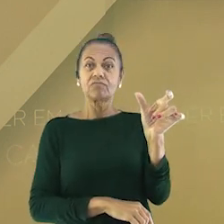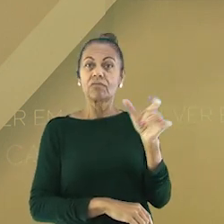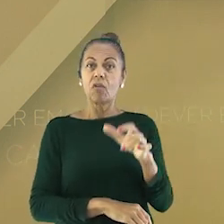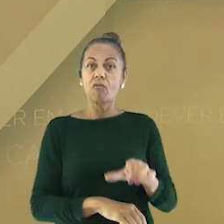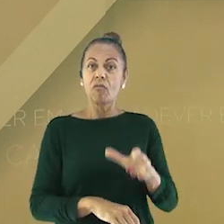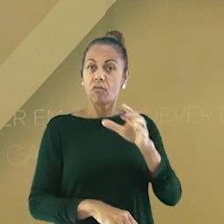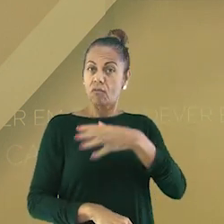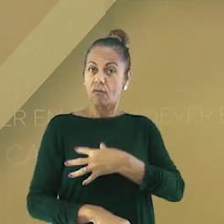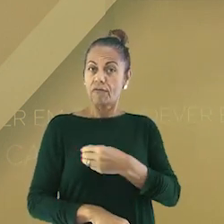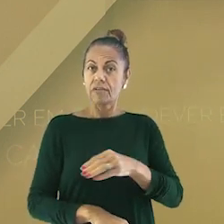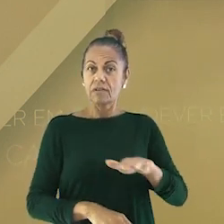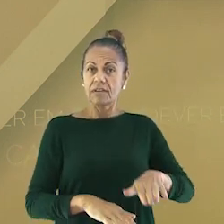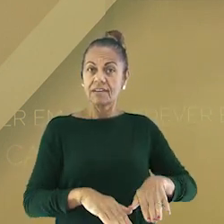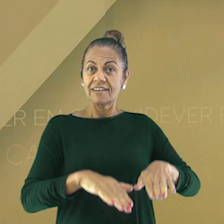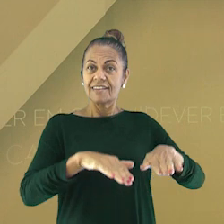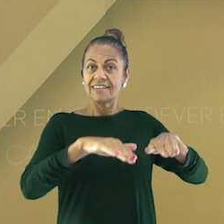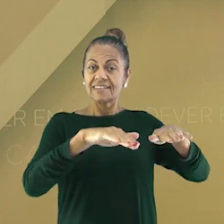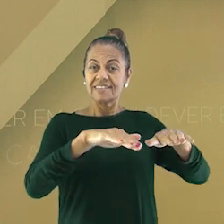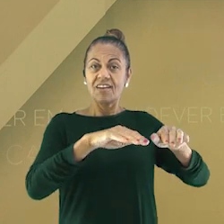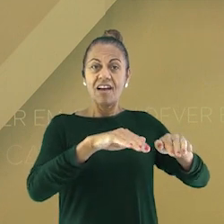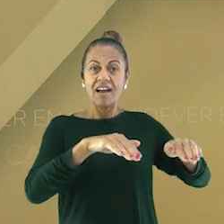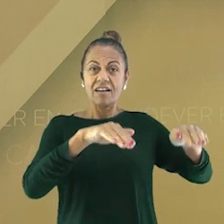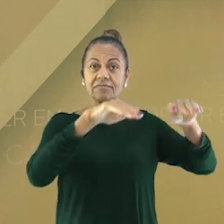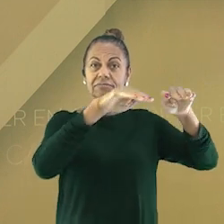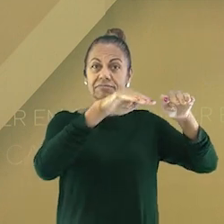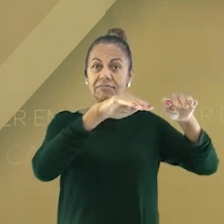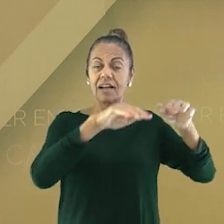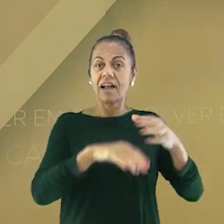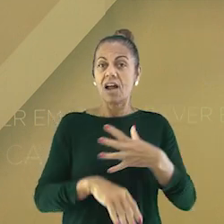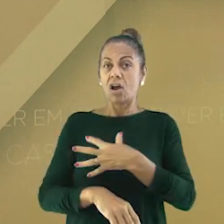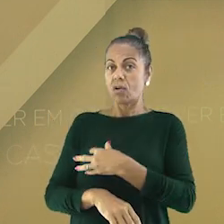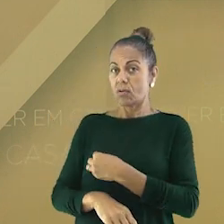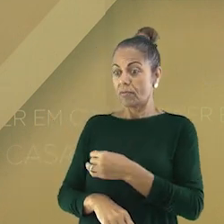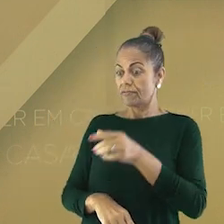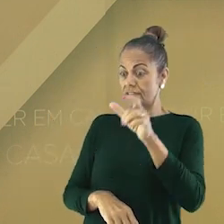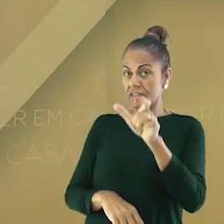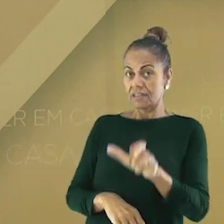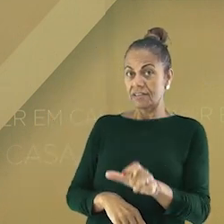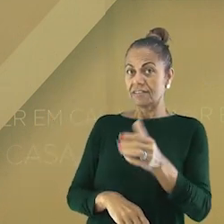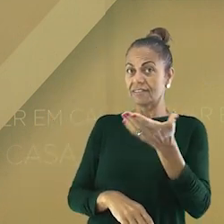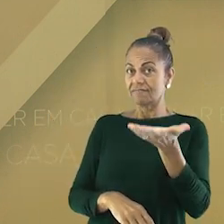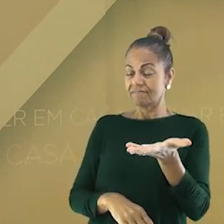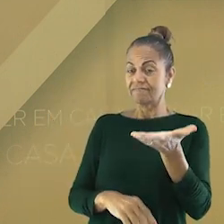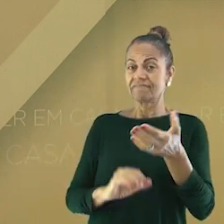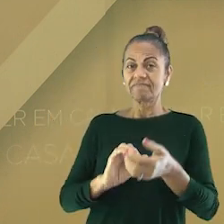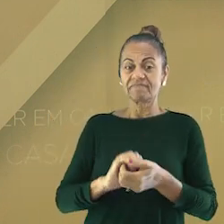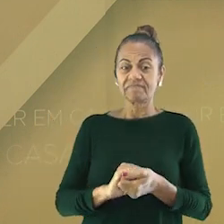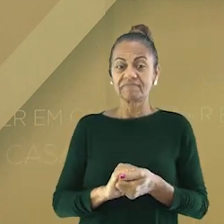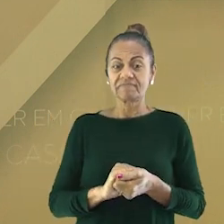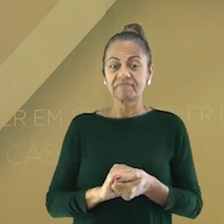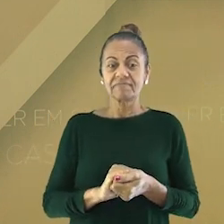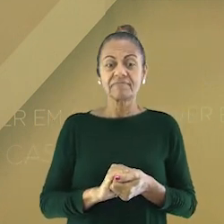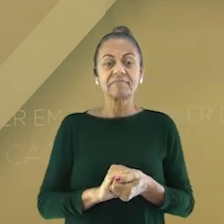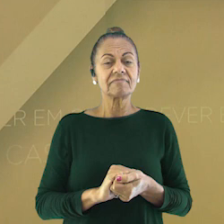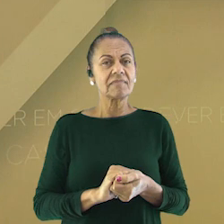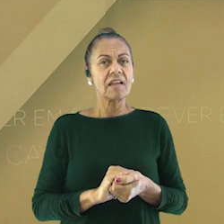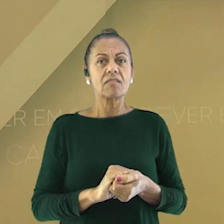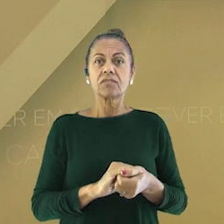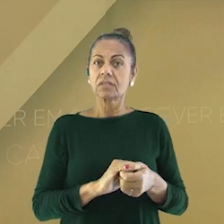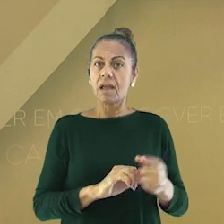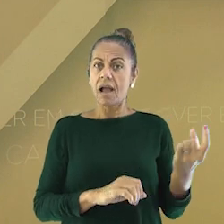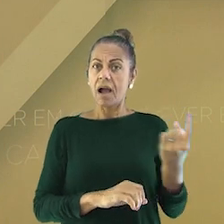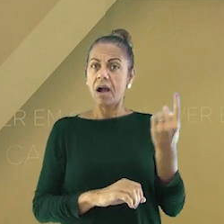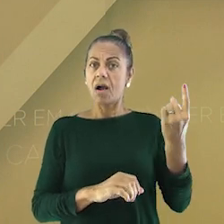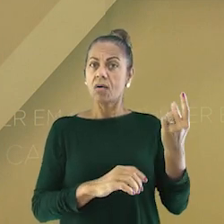a mesma altura de seu pai. O nome dele é Brian. Então podemos dizer, Brian is as tall as